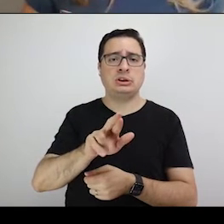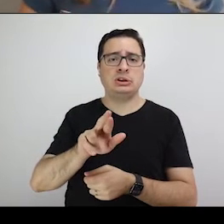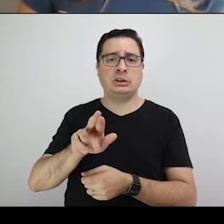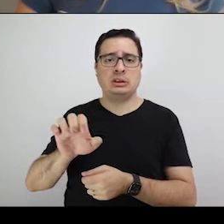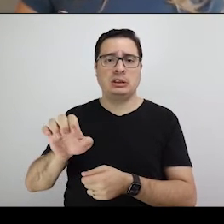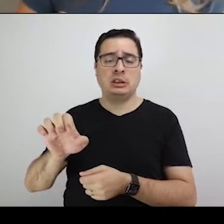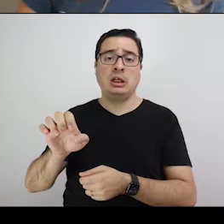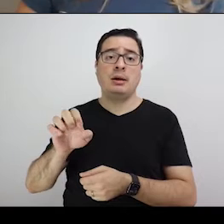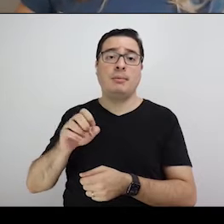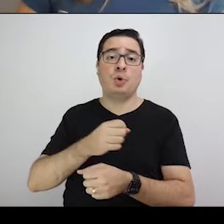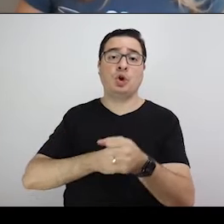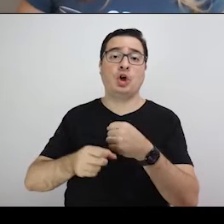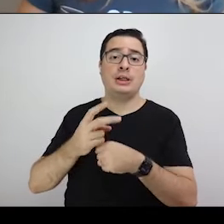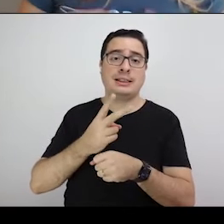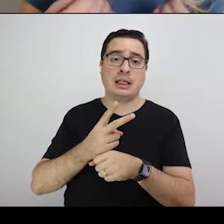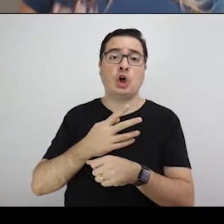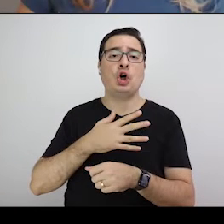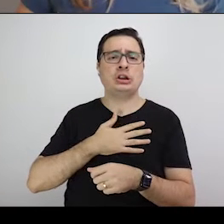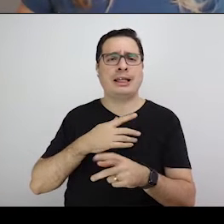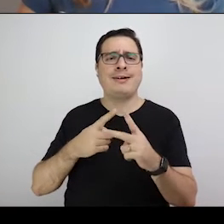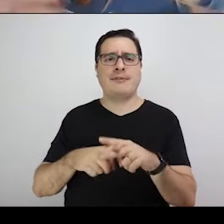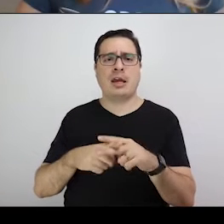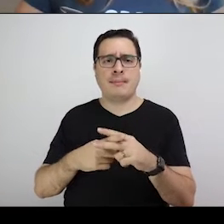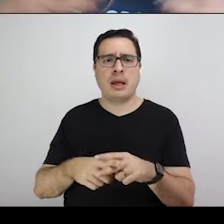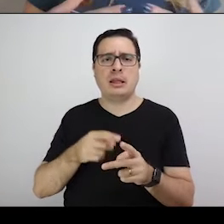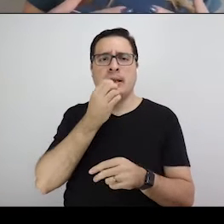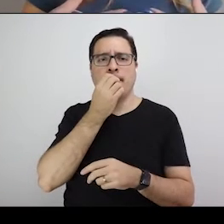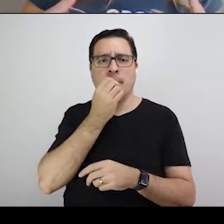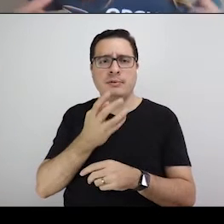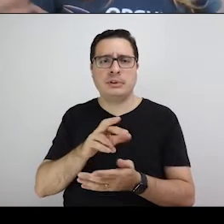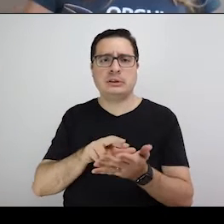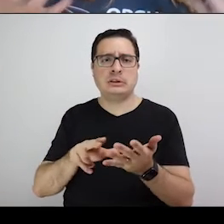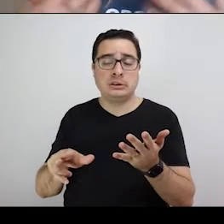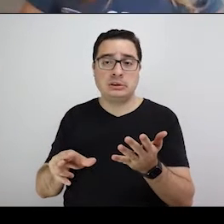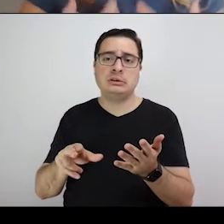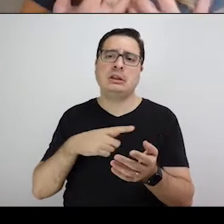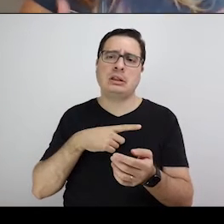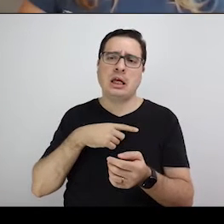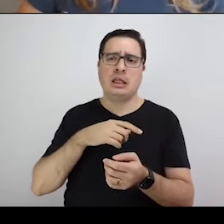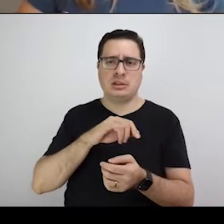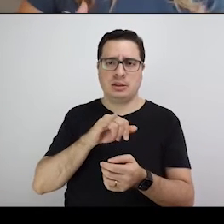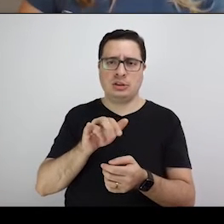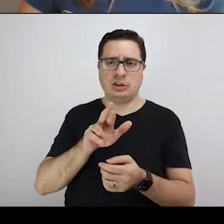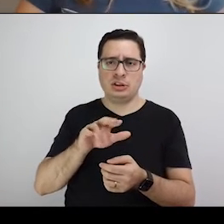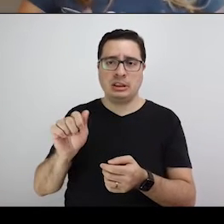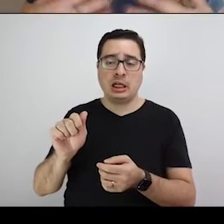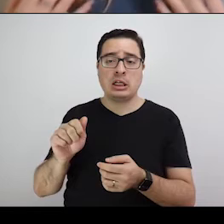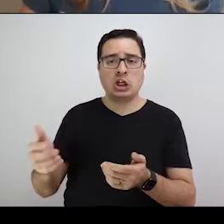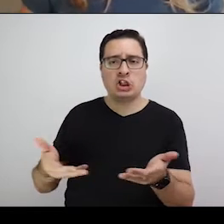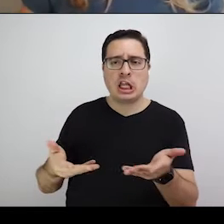gostei muito da ferramenta e dos benefícios e dos links, né, que me davam sobre a agilidade, né,